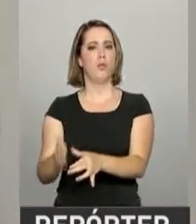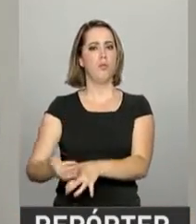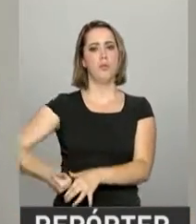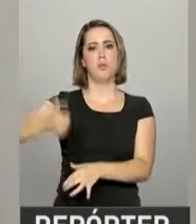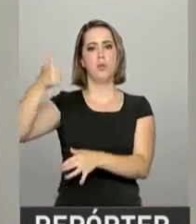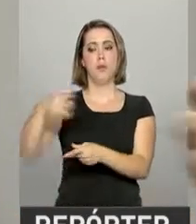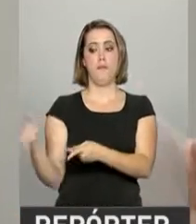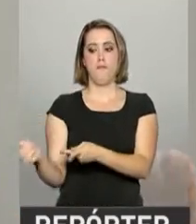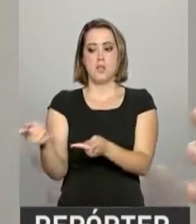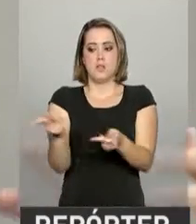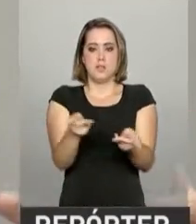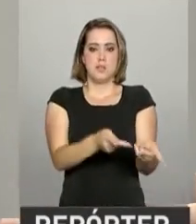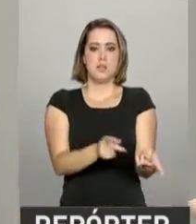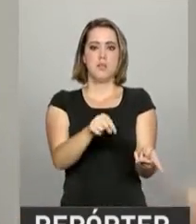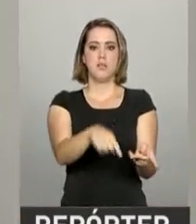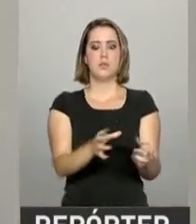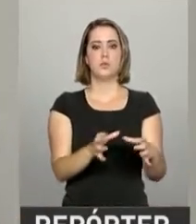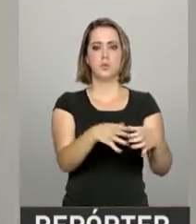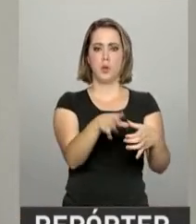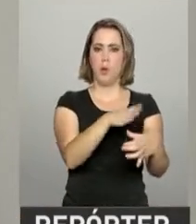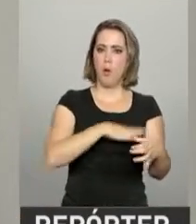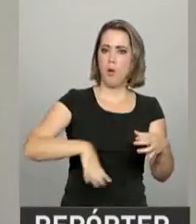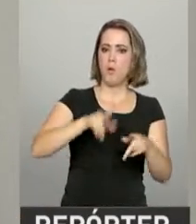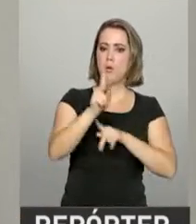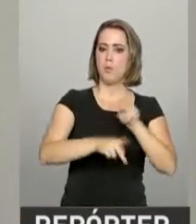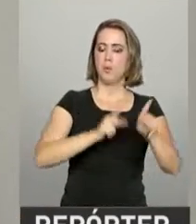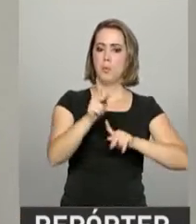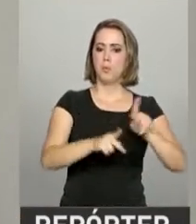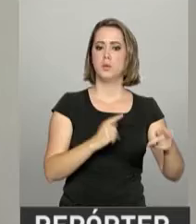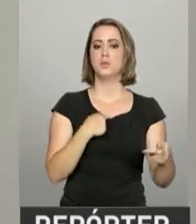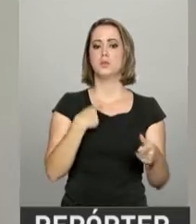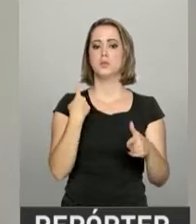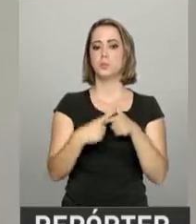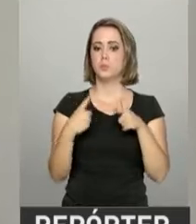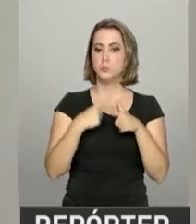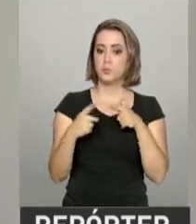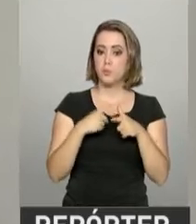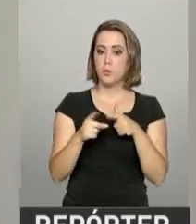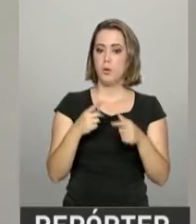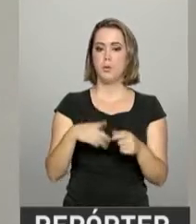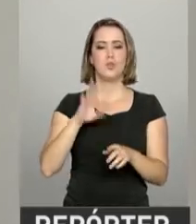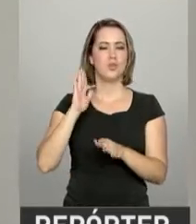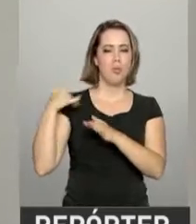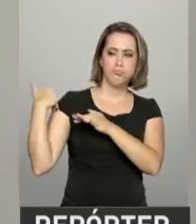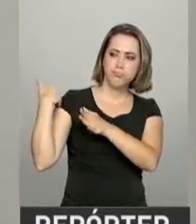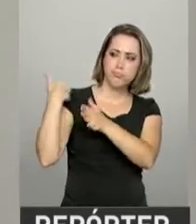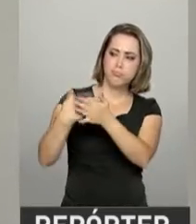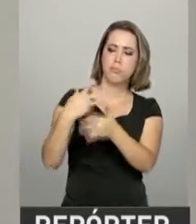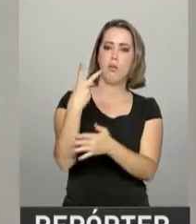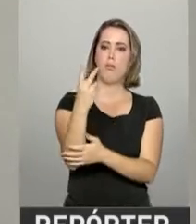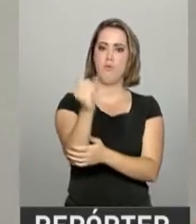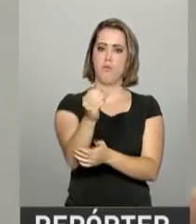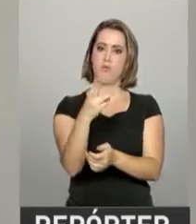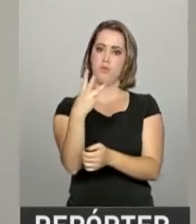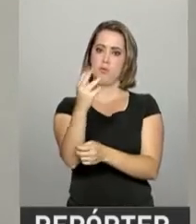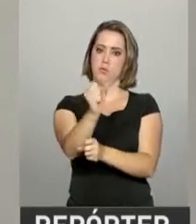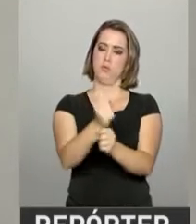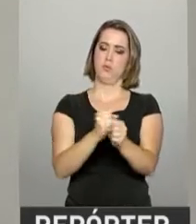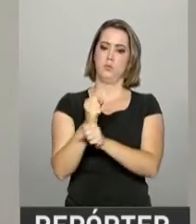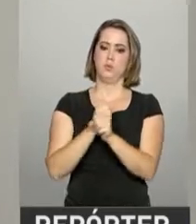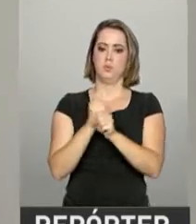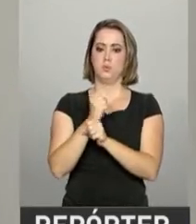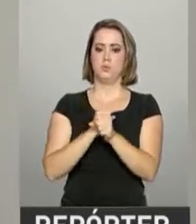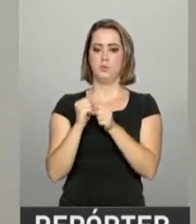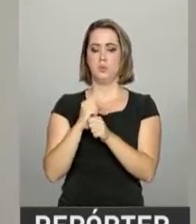vizinha mas foi deslocado uma população se convive há 20 30 anos no mesmo local e vai ter o menor impacto da mudança geográfica do local